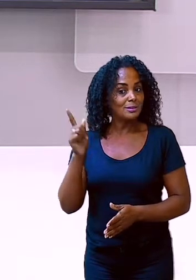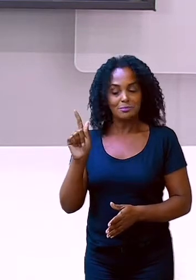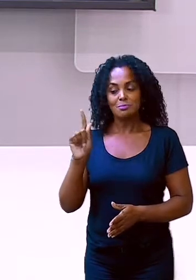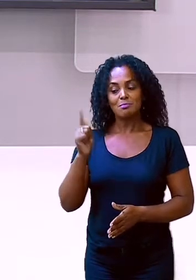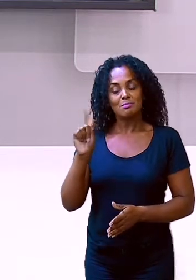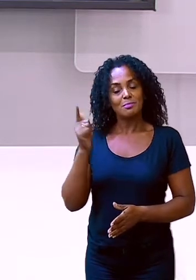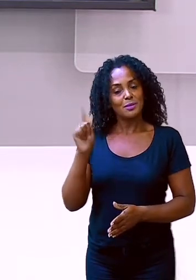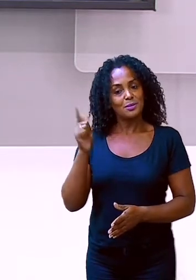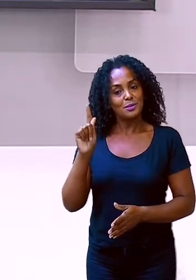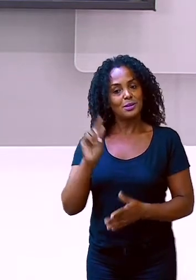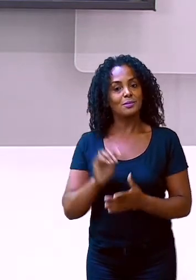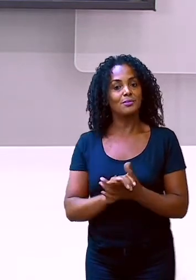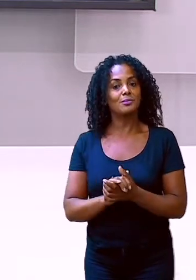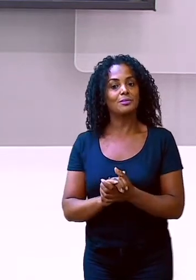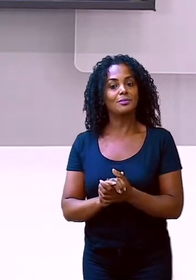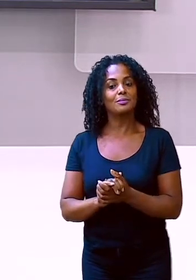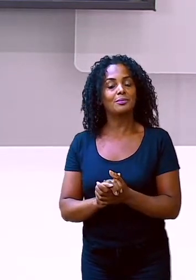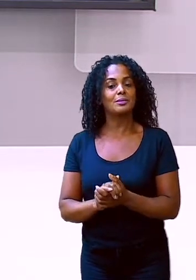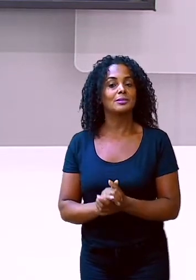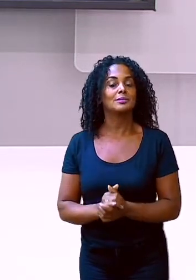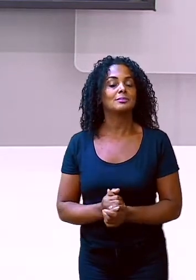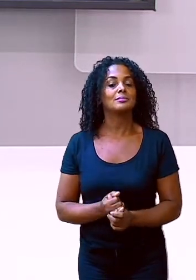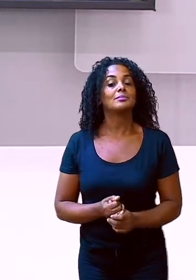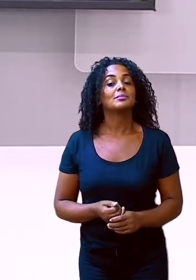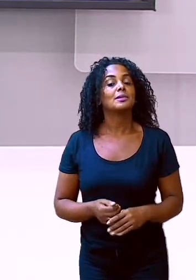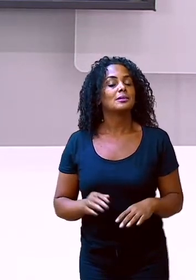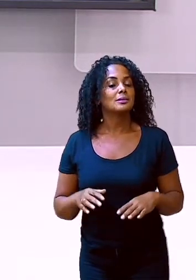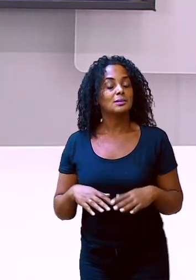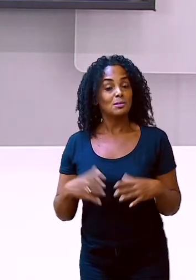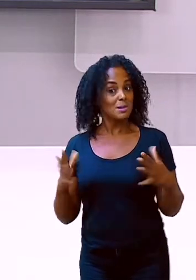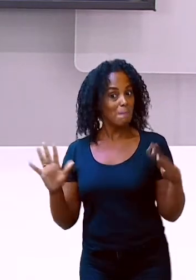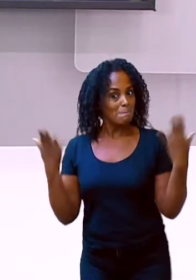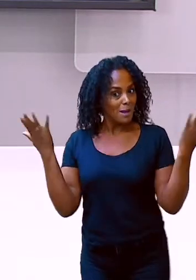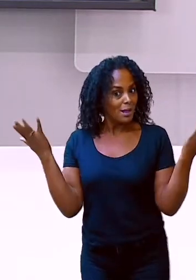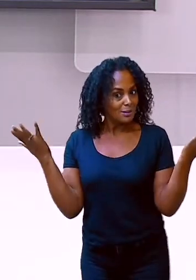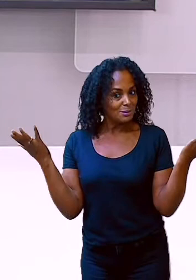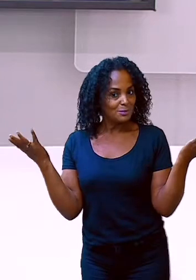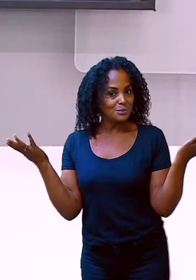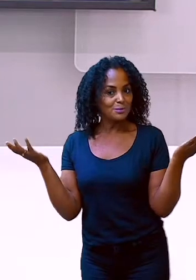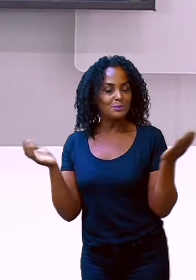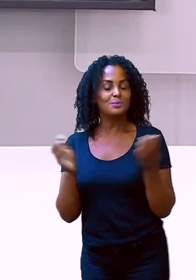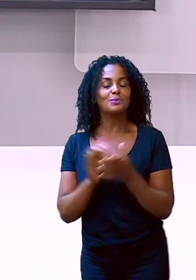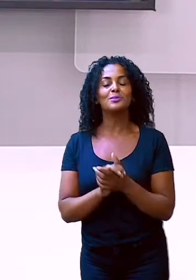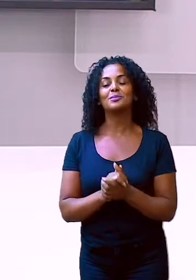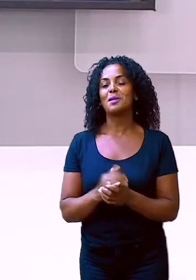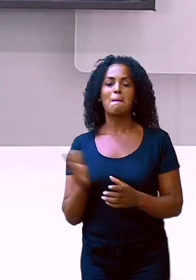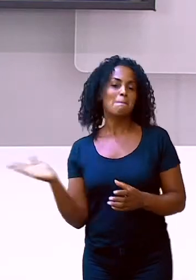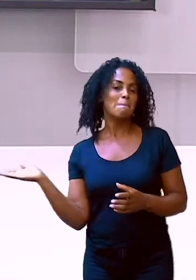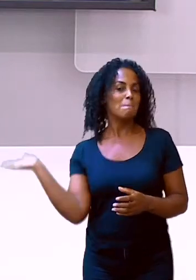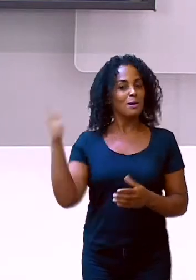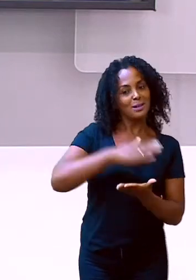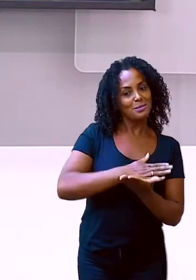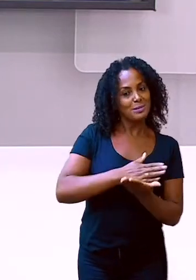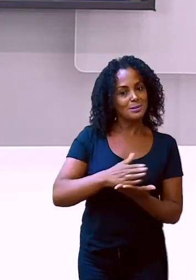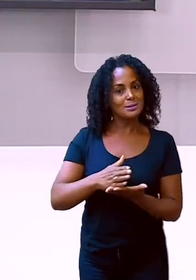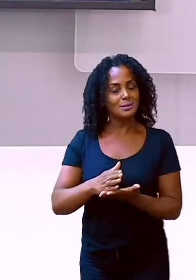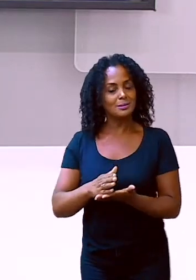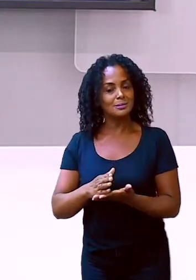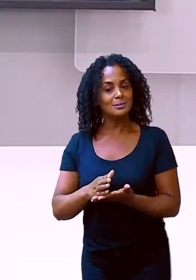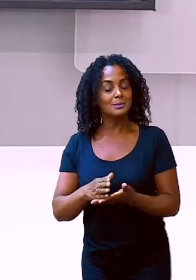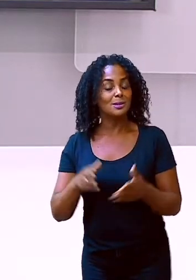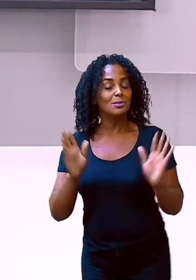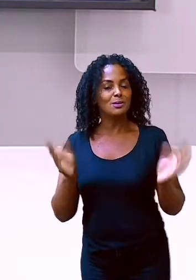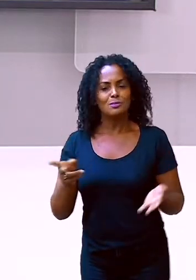mesmo, componente curricular Geografia. Estão animados? Então, bora começar! Hoje nós